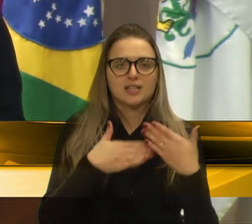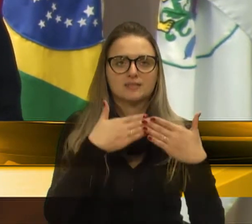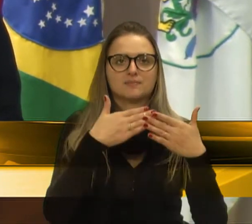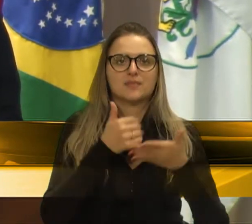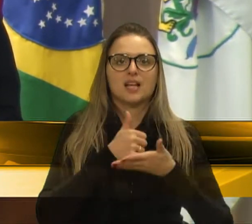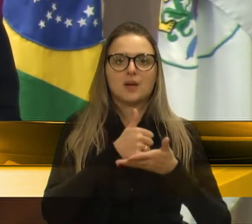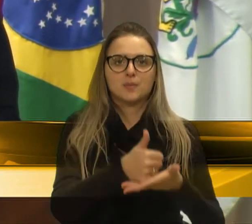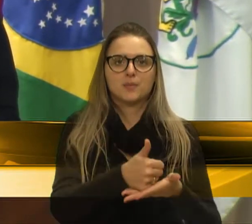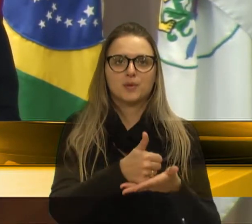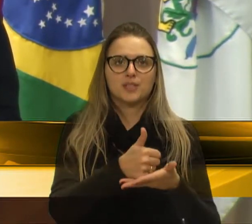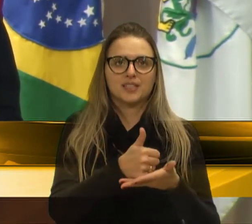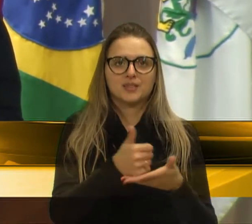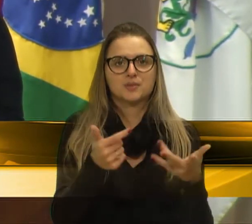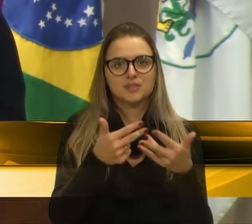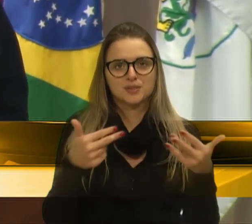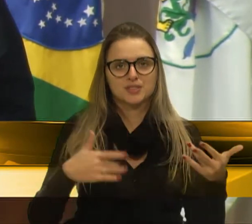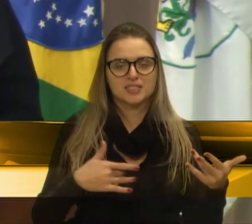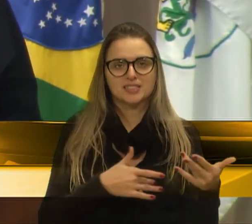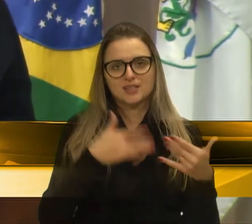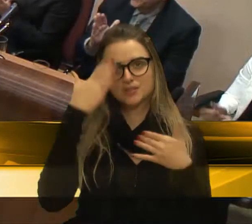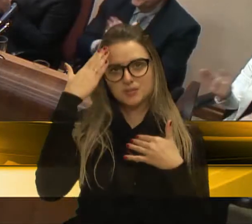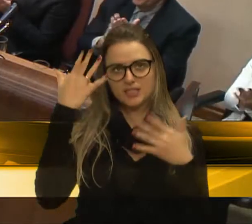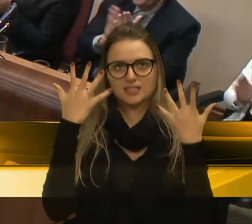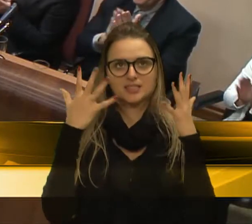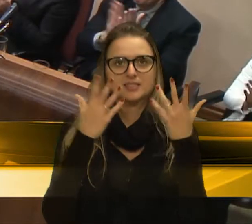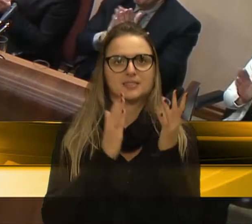com benefícios à saúde. Muito obrigada.